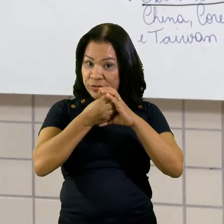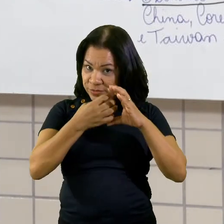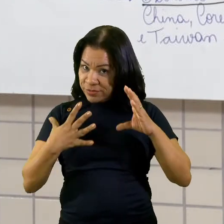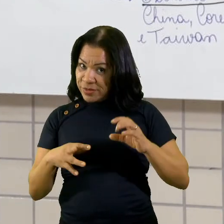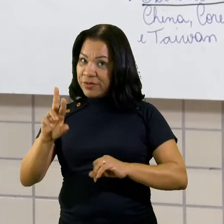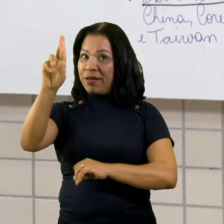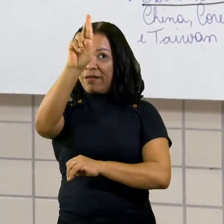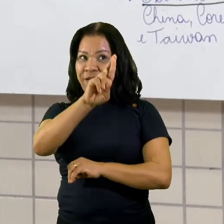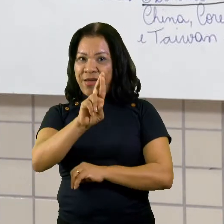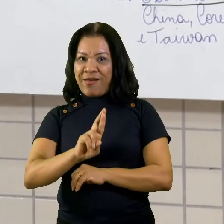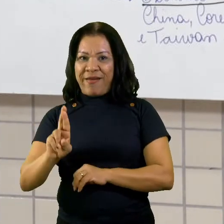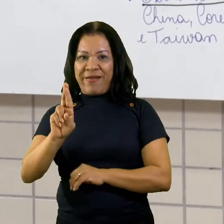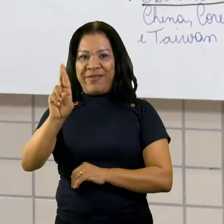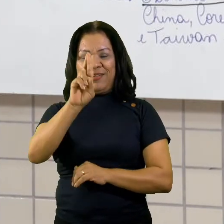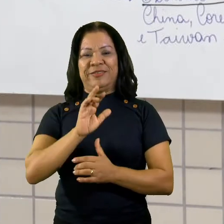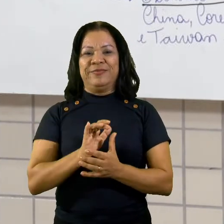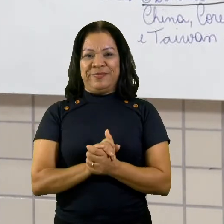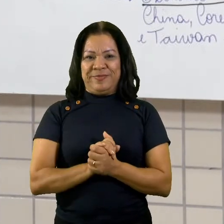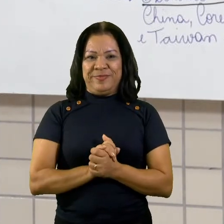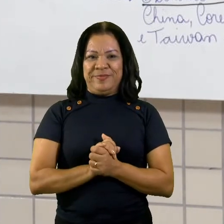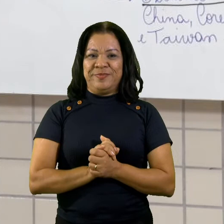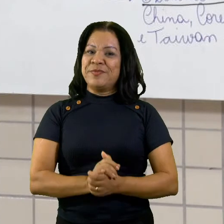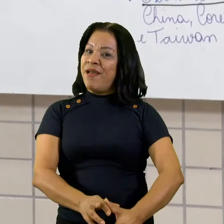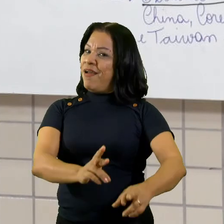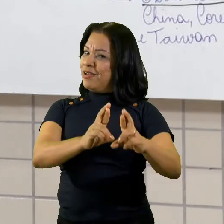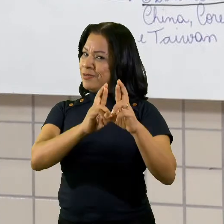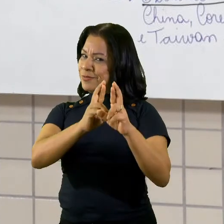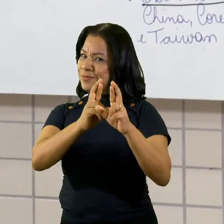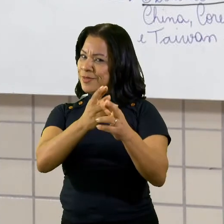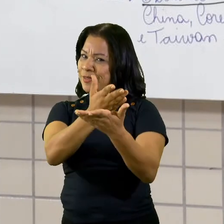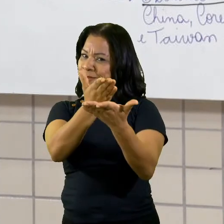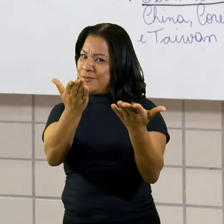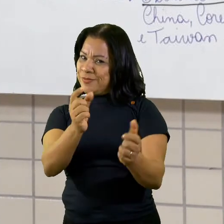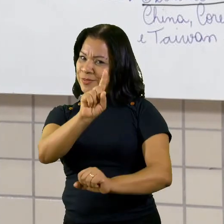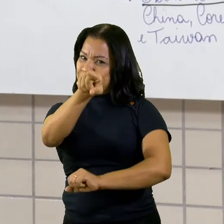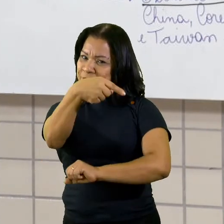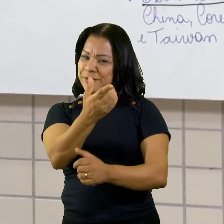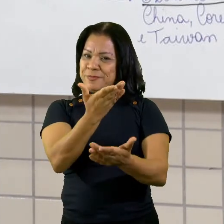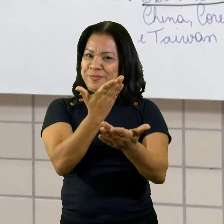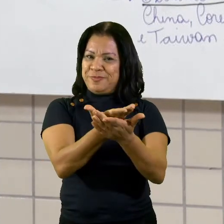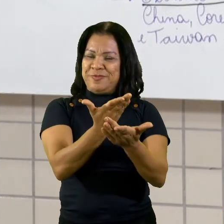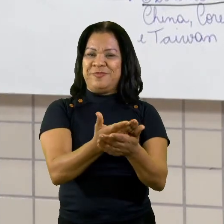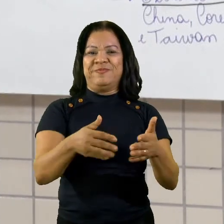regiões. Eu espero vocês nas próximas aulas. Então, até a próxima aula.